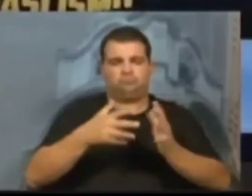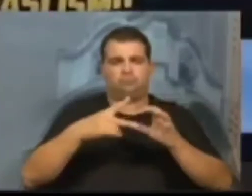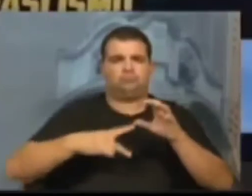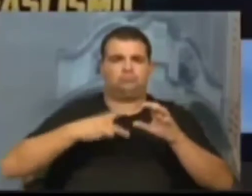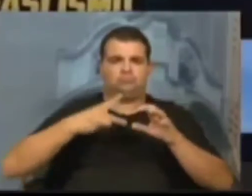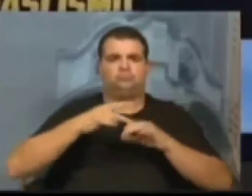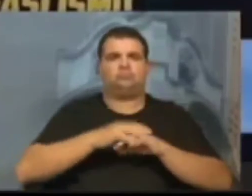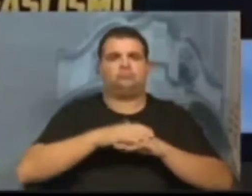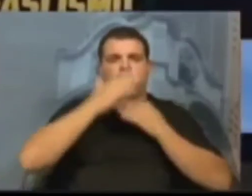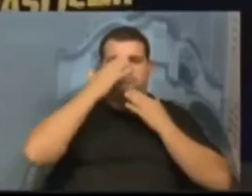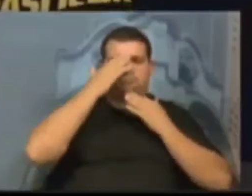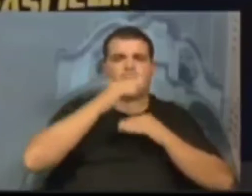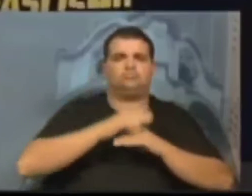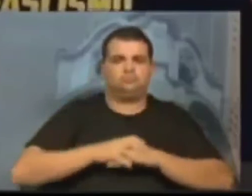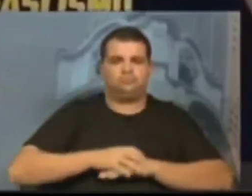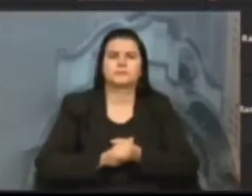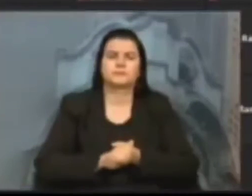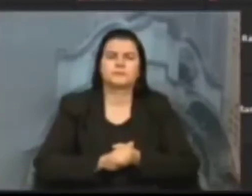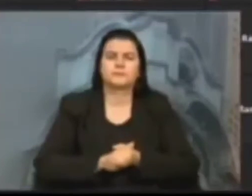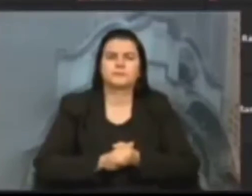de Vereadores. Obrigado.